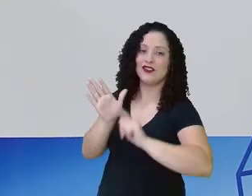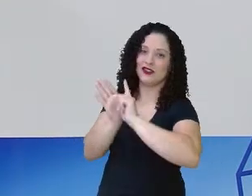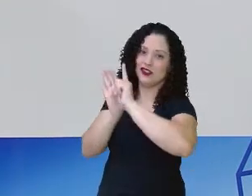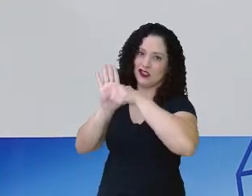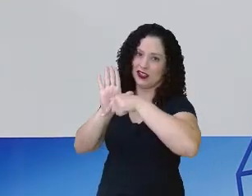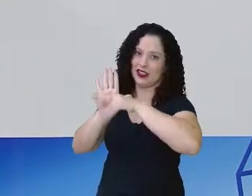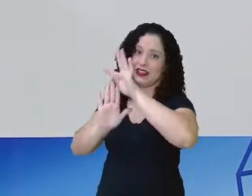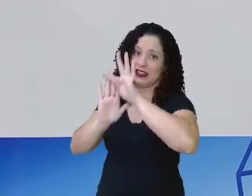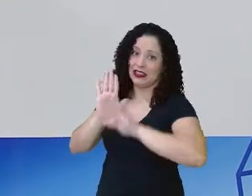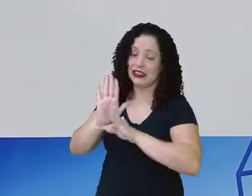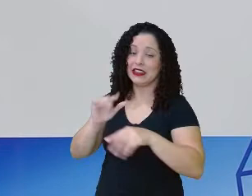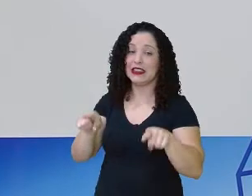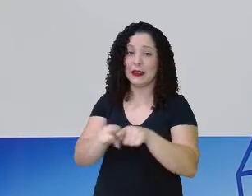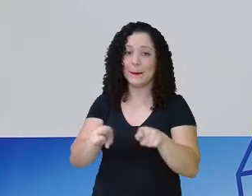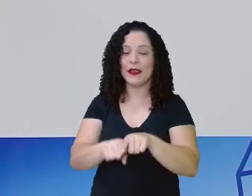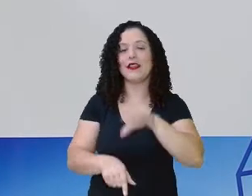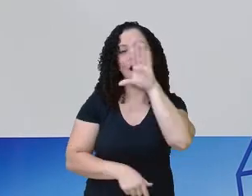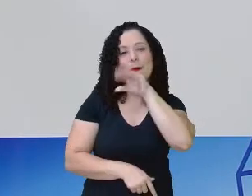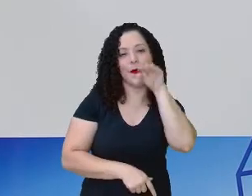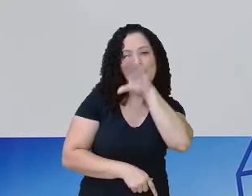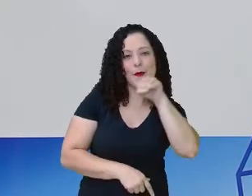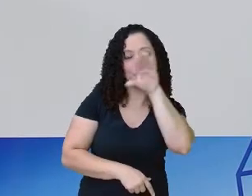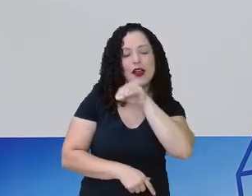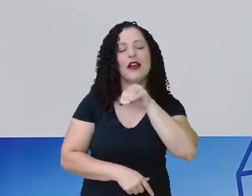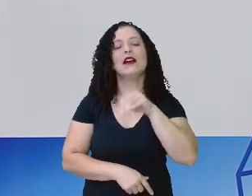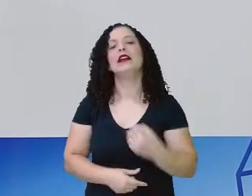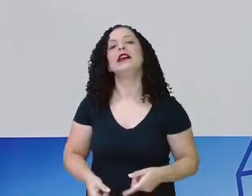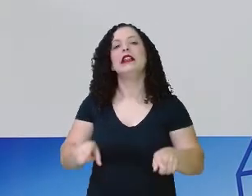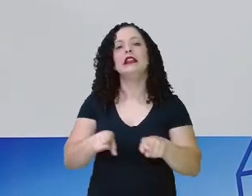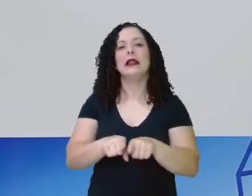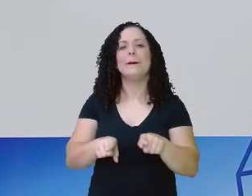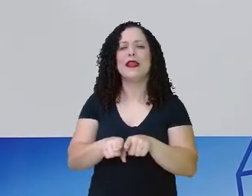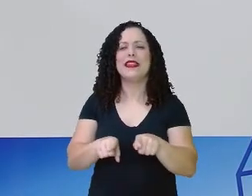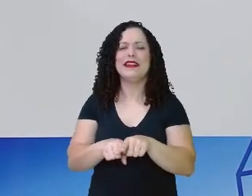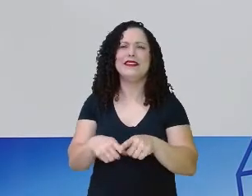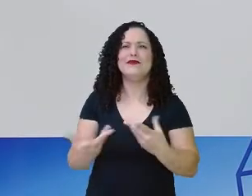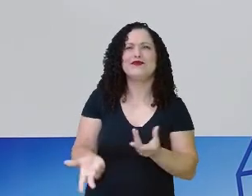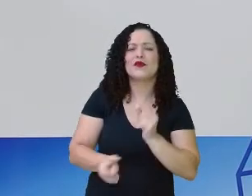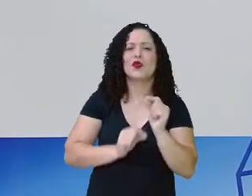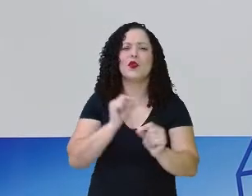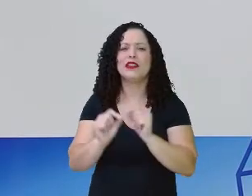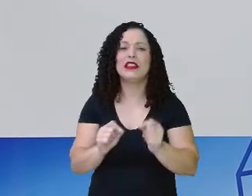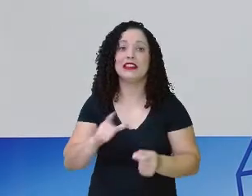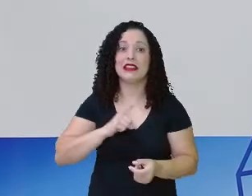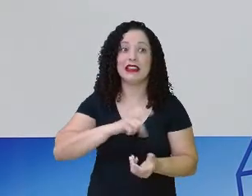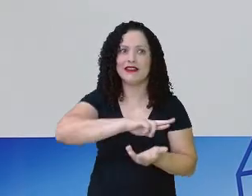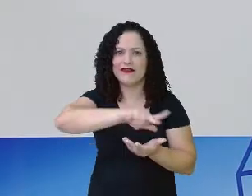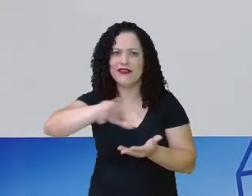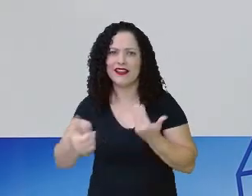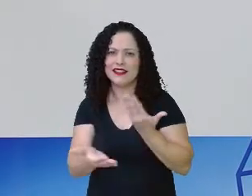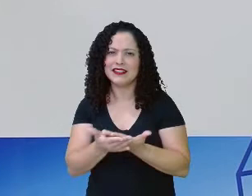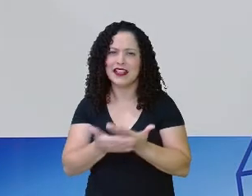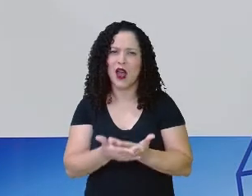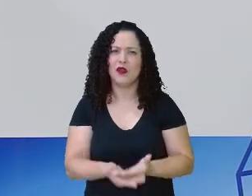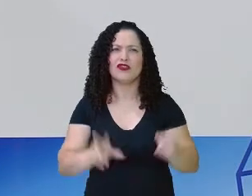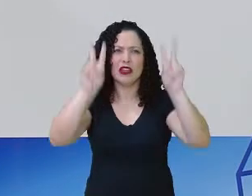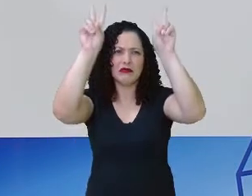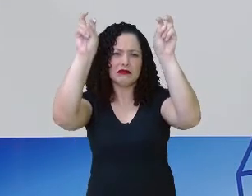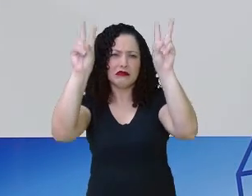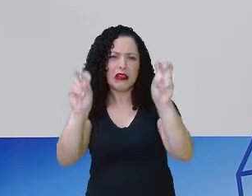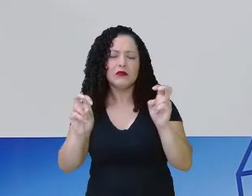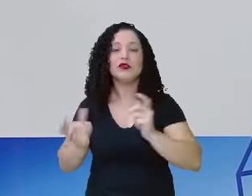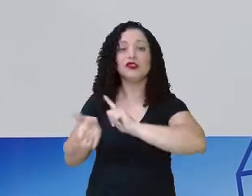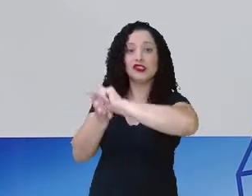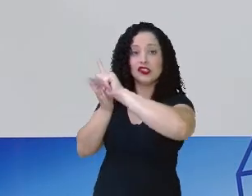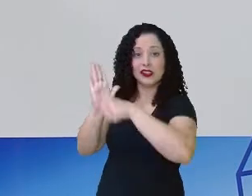um gênero oral. Trabalhamos aqui resenha crítica, vimos uma série de aulas sobre ela, então nós vimos também que é um gênero